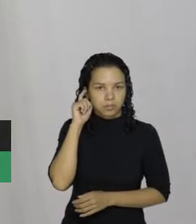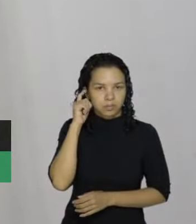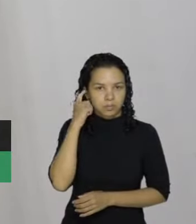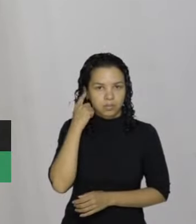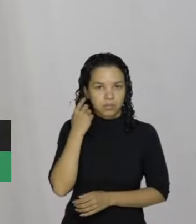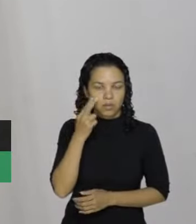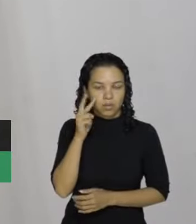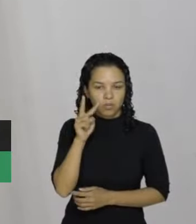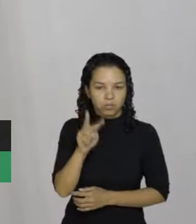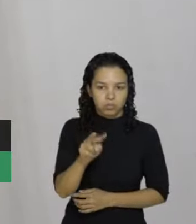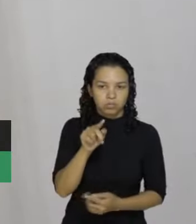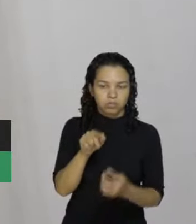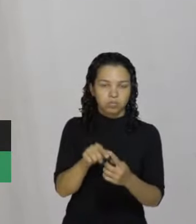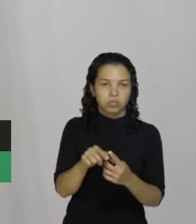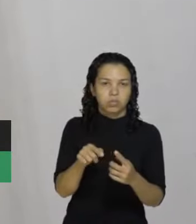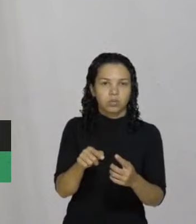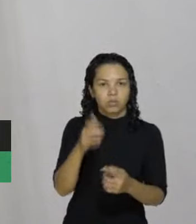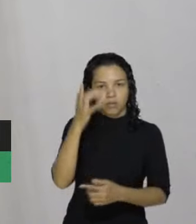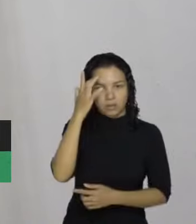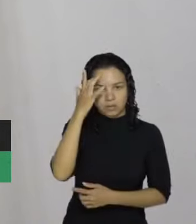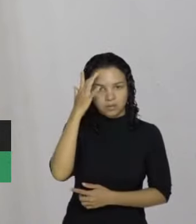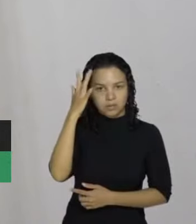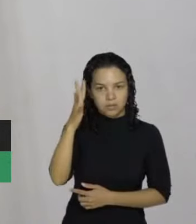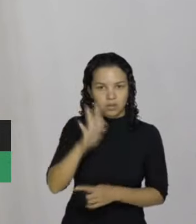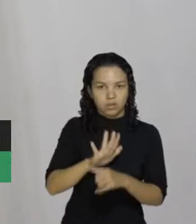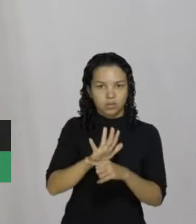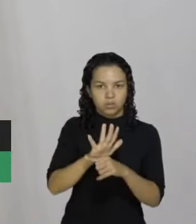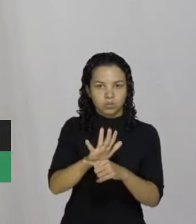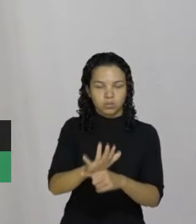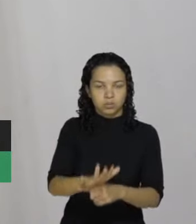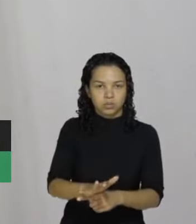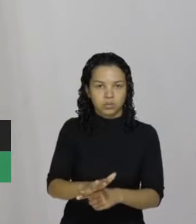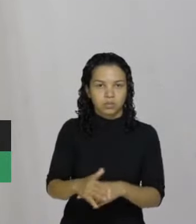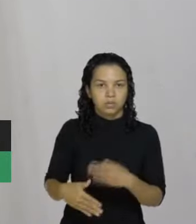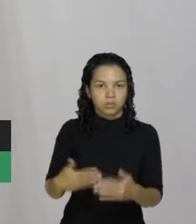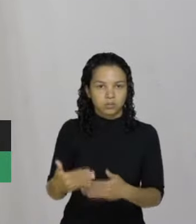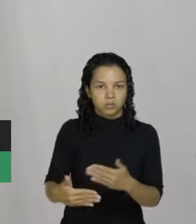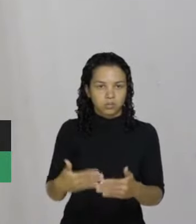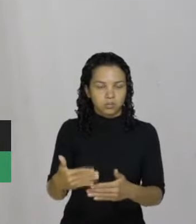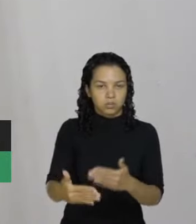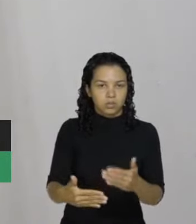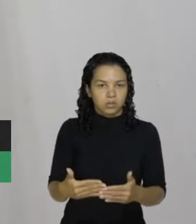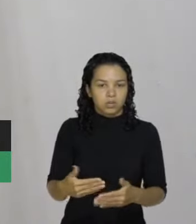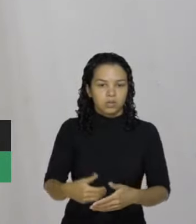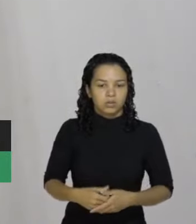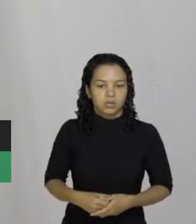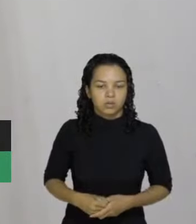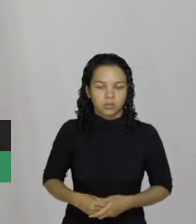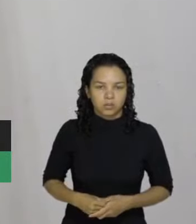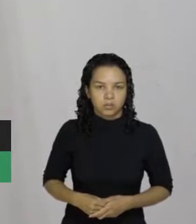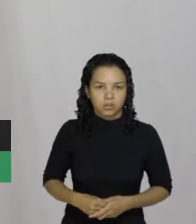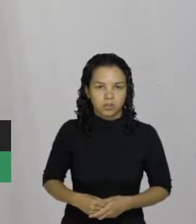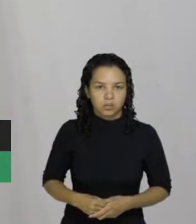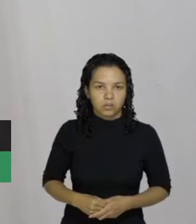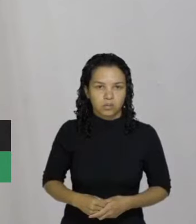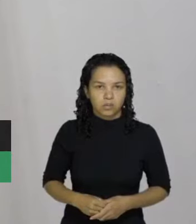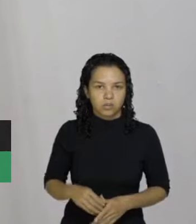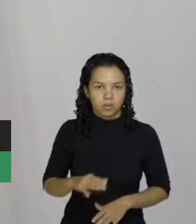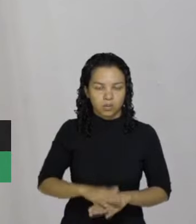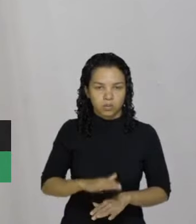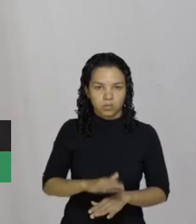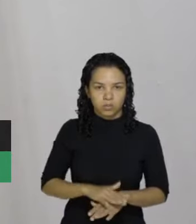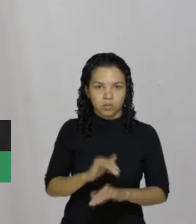visando facilitar um pouco a medida da adoção da